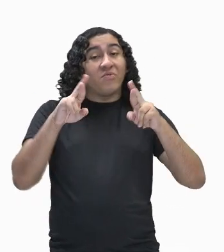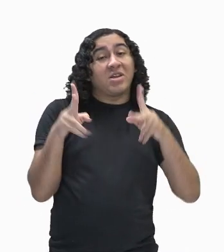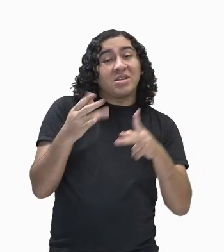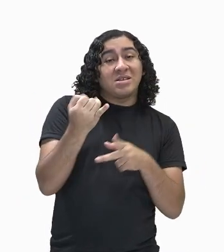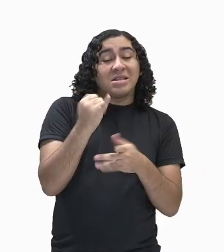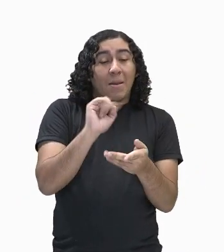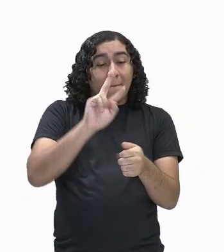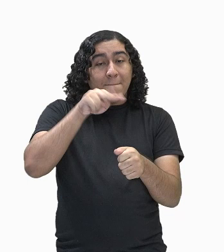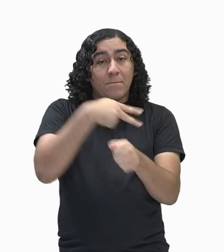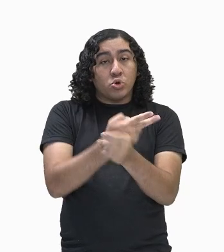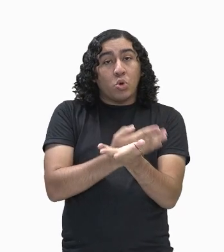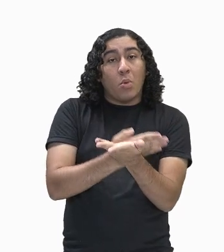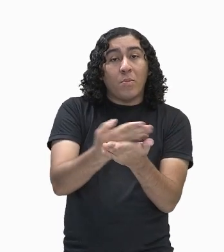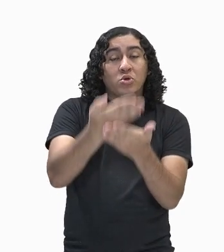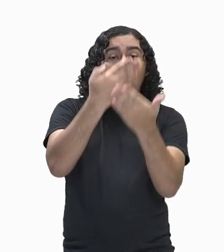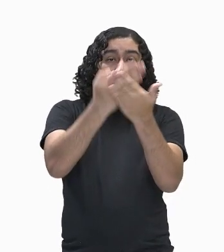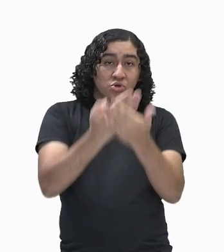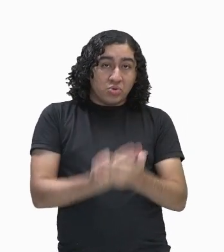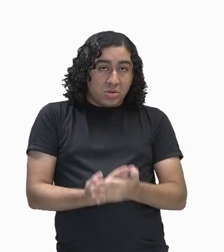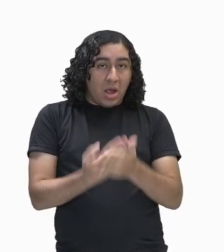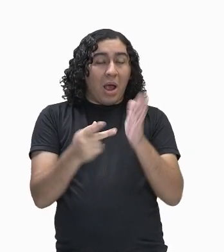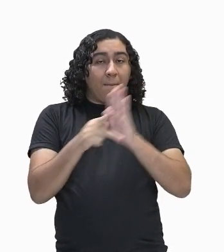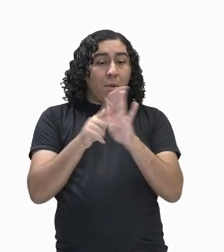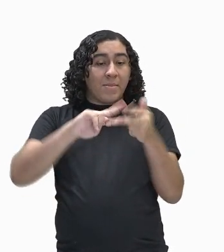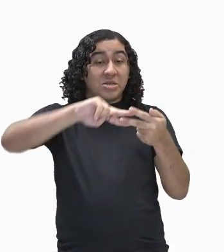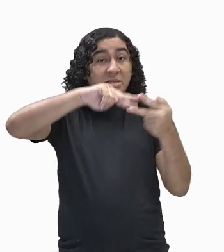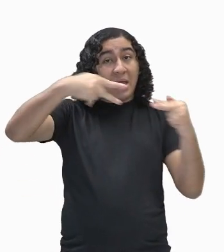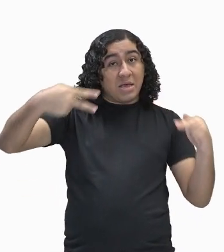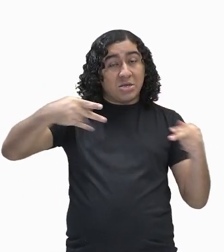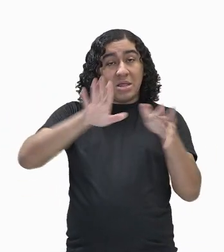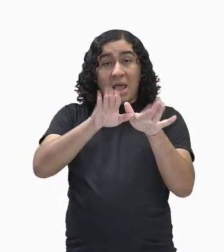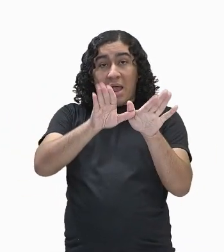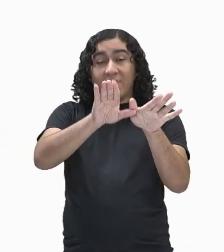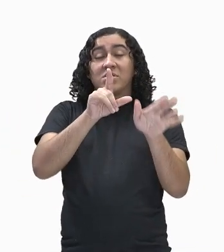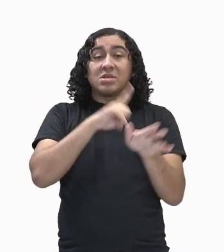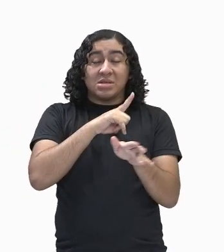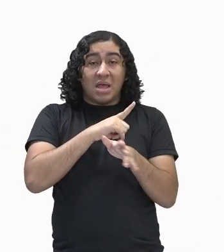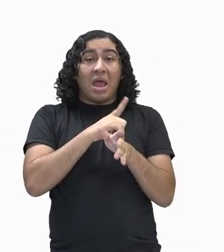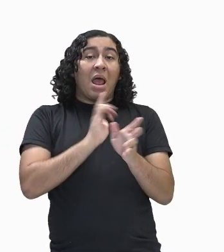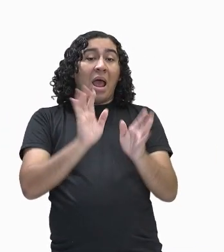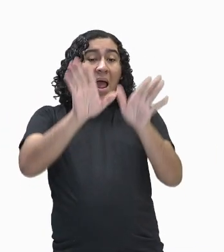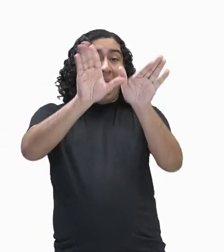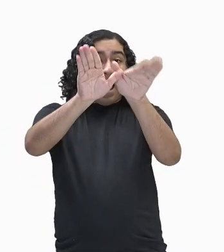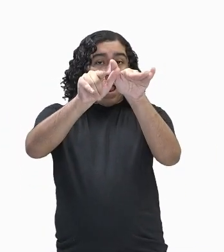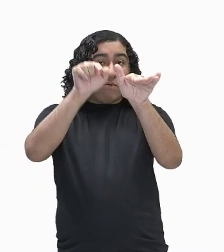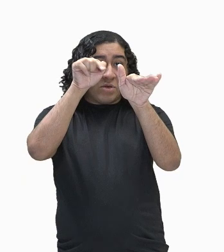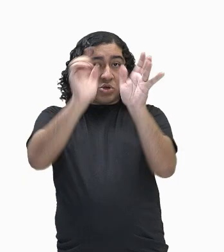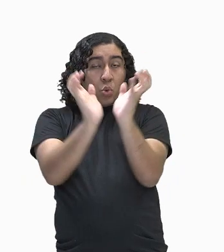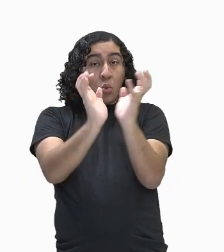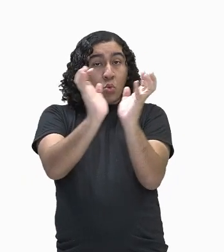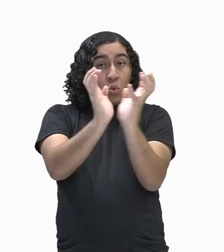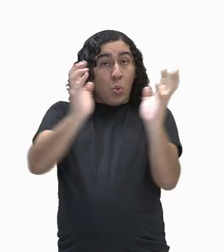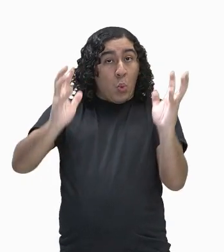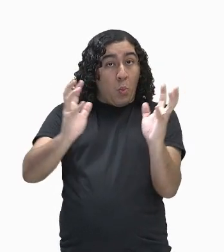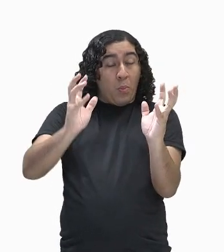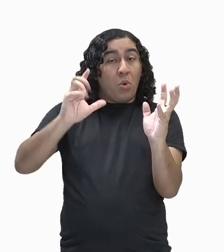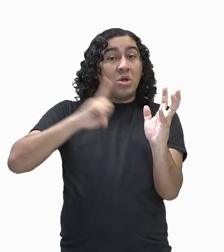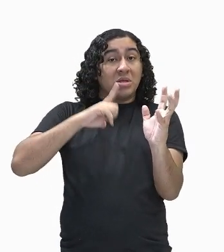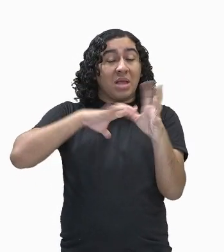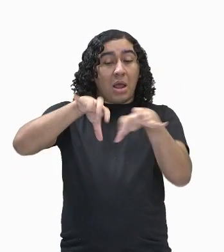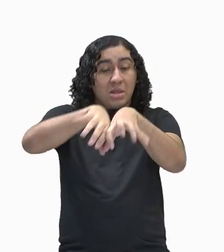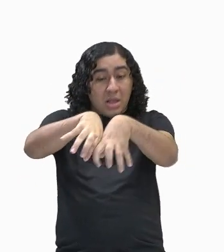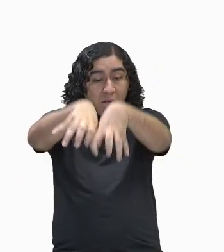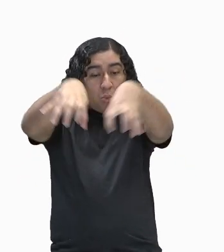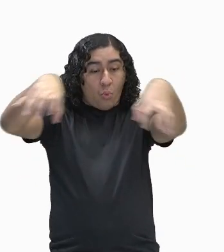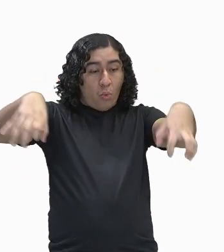começou a fazer estudos filogenéticos. Então, as aves se dividem em diversas ordens em famílias e cada uma com características